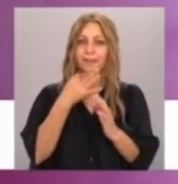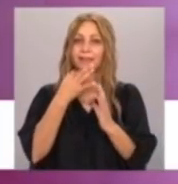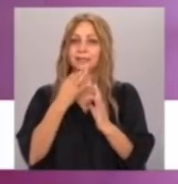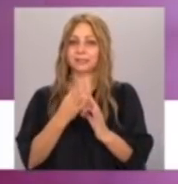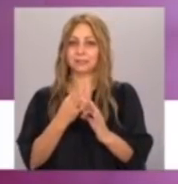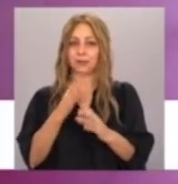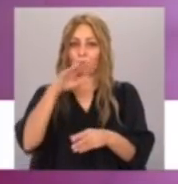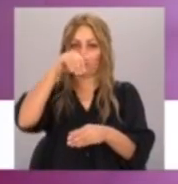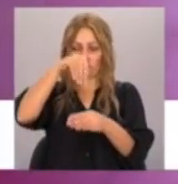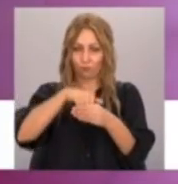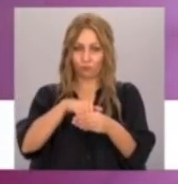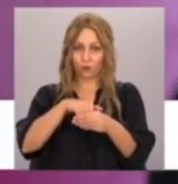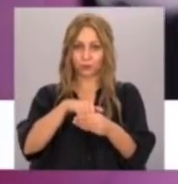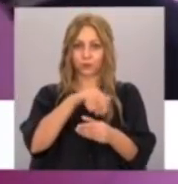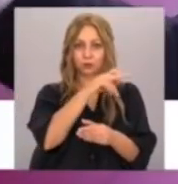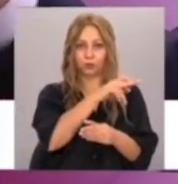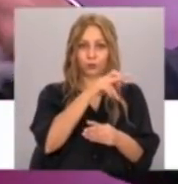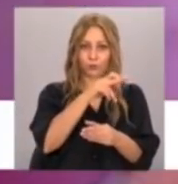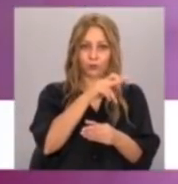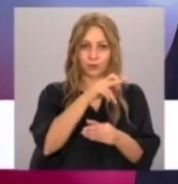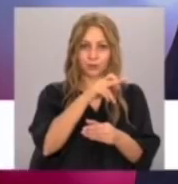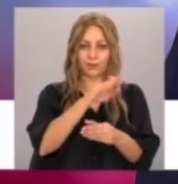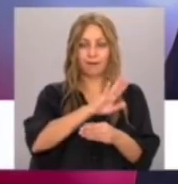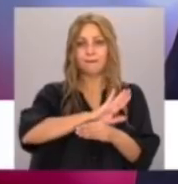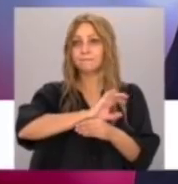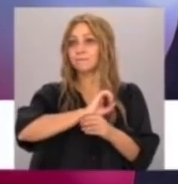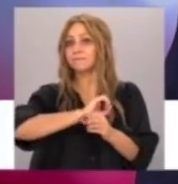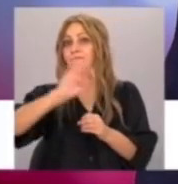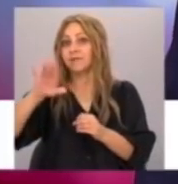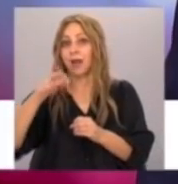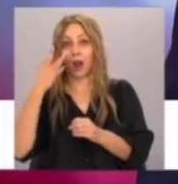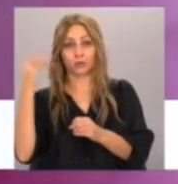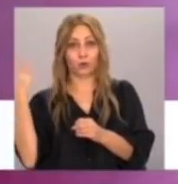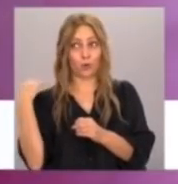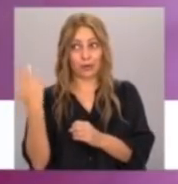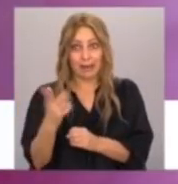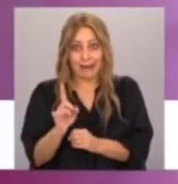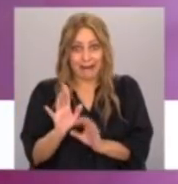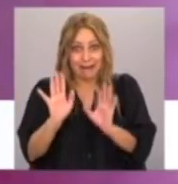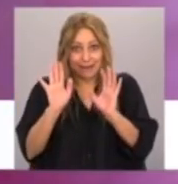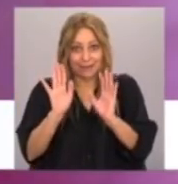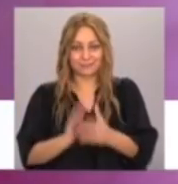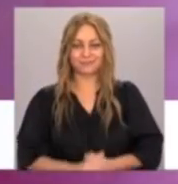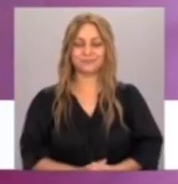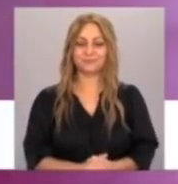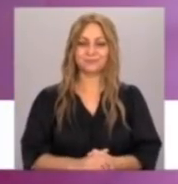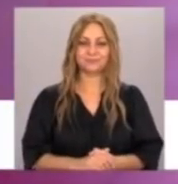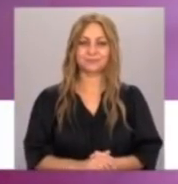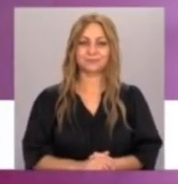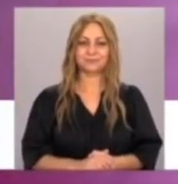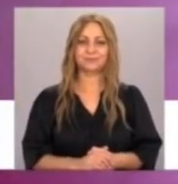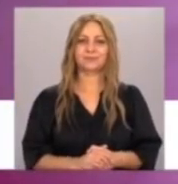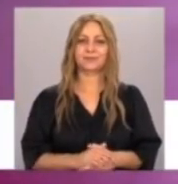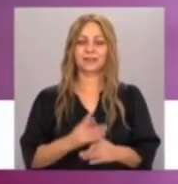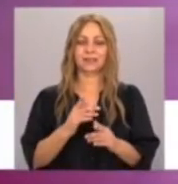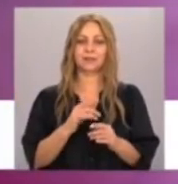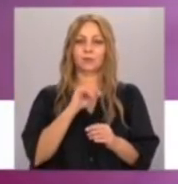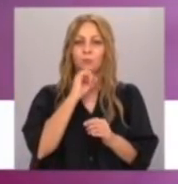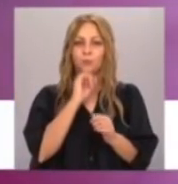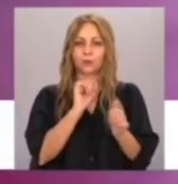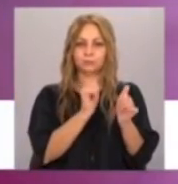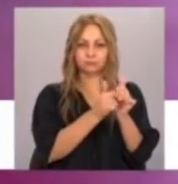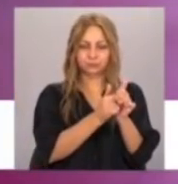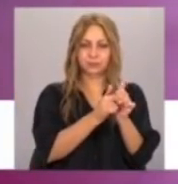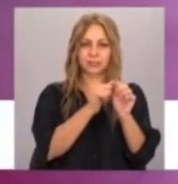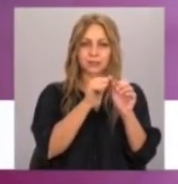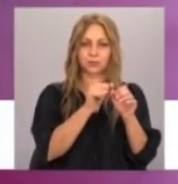que um voto dado no rio não vai parar o Costa construir uma alternativa é apenas a nível de incidência parlamentar ou mais do